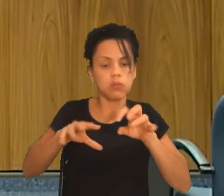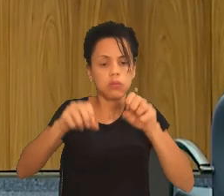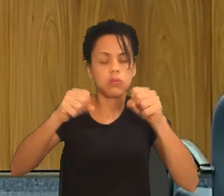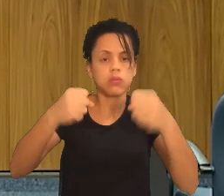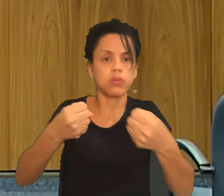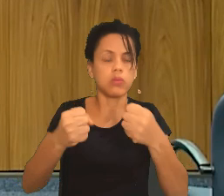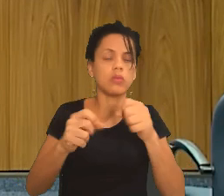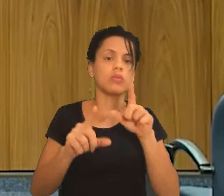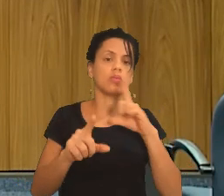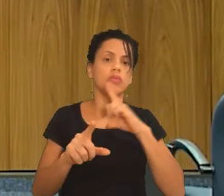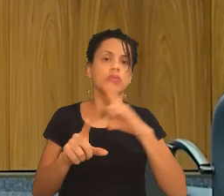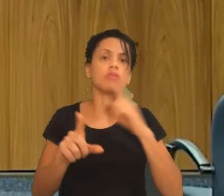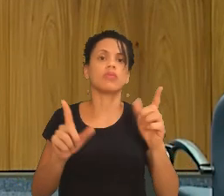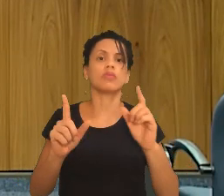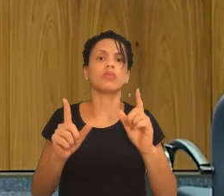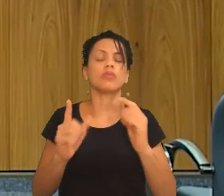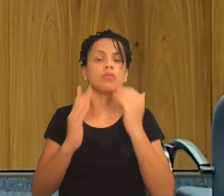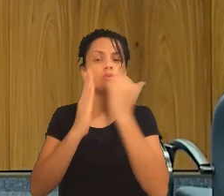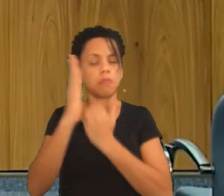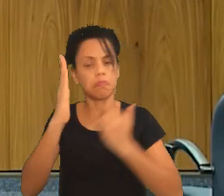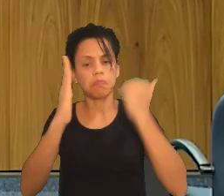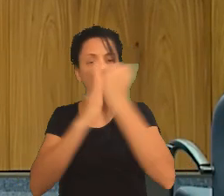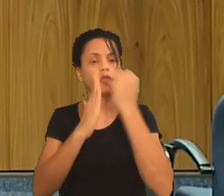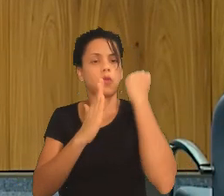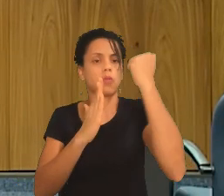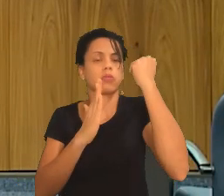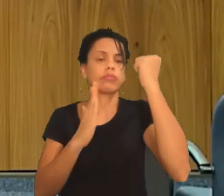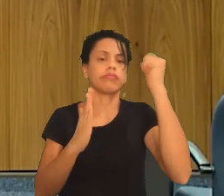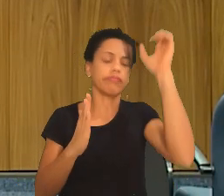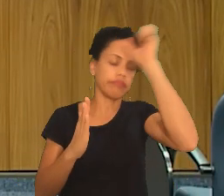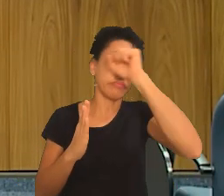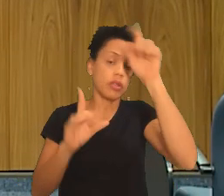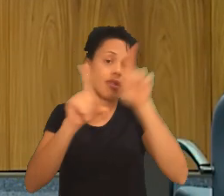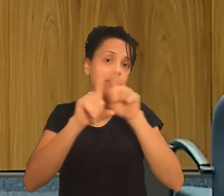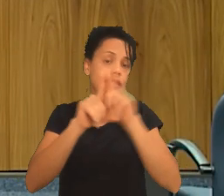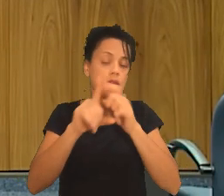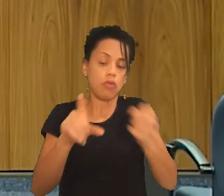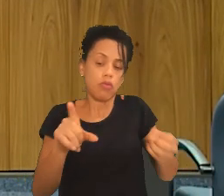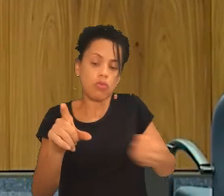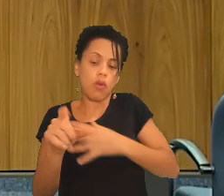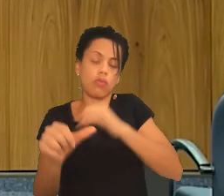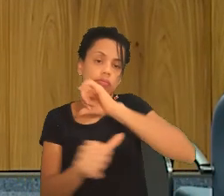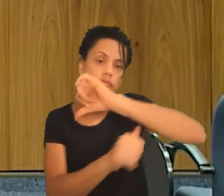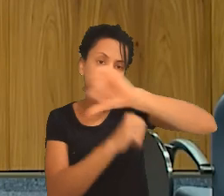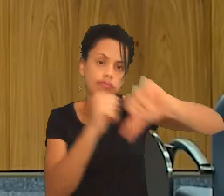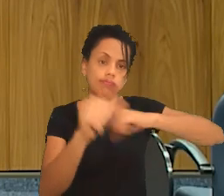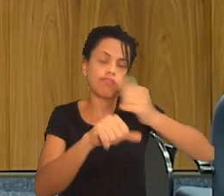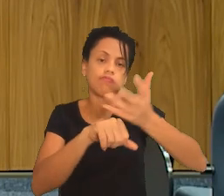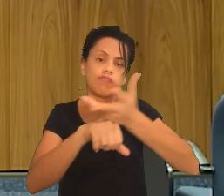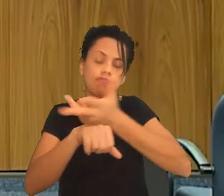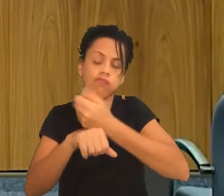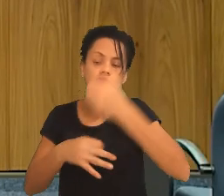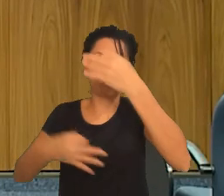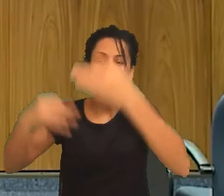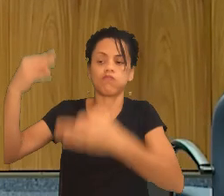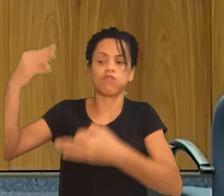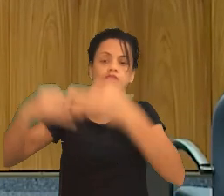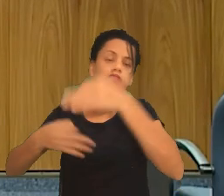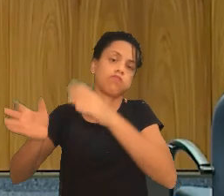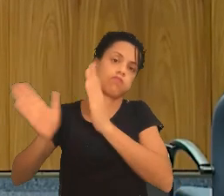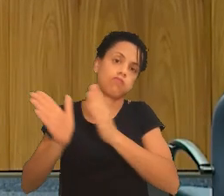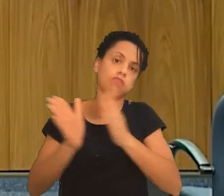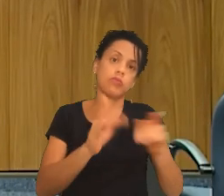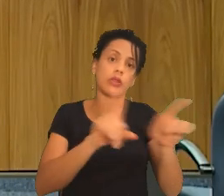altas instâncias dos poderes formais, mas também de inovar em práticas e procedimentos jurídicos em relação aos direitos